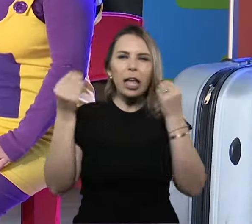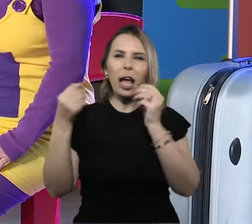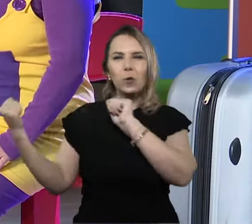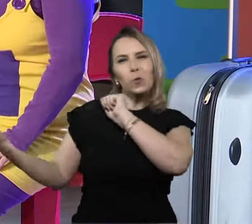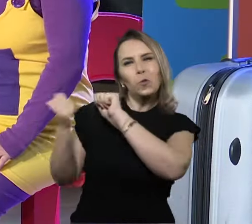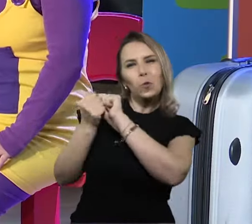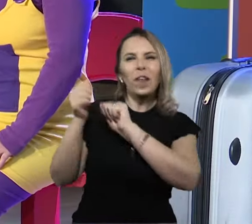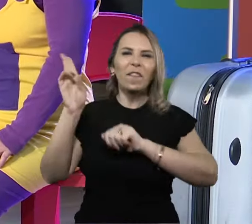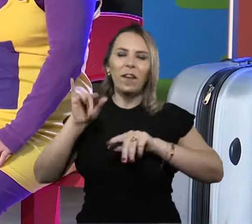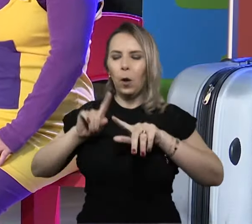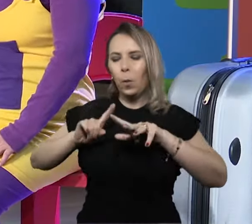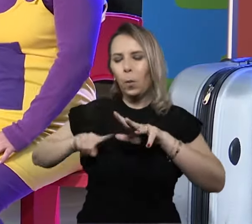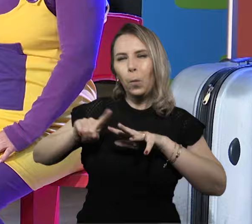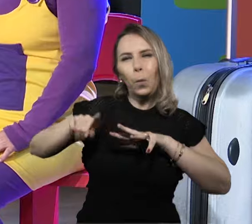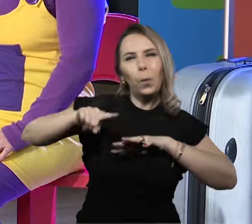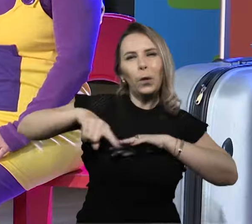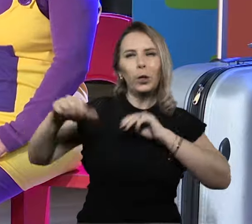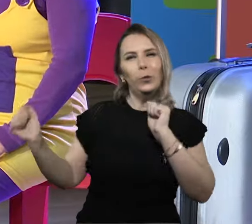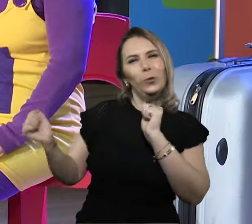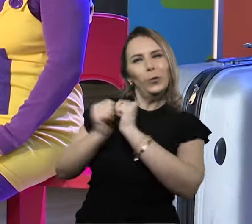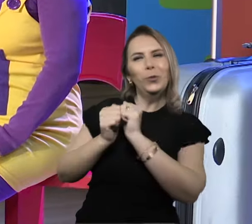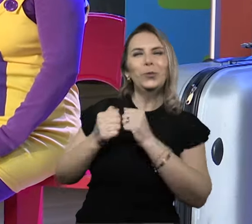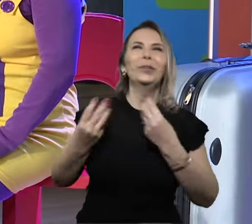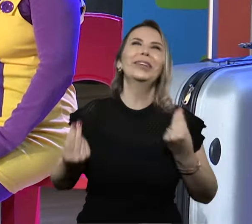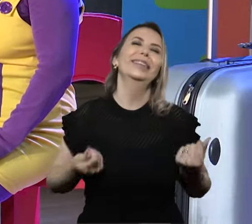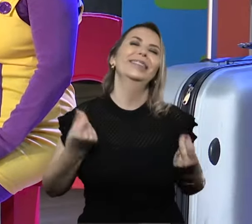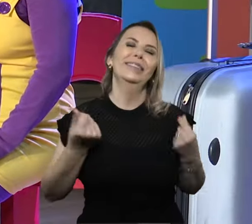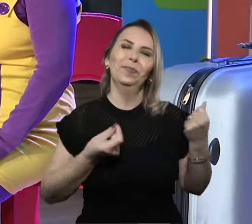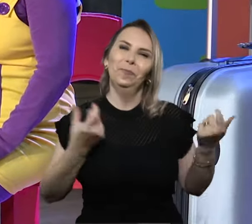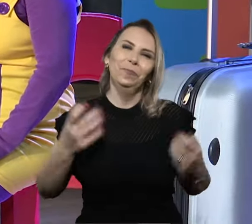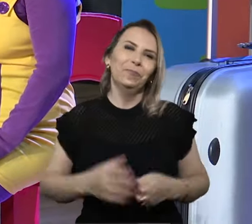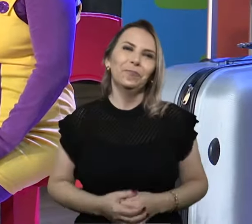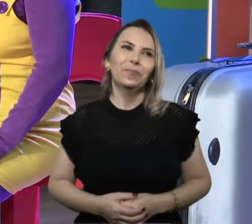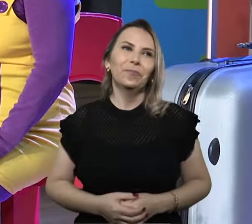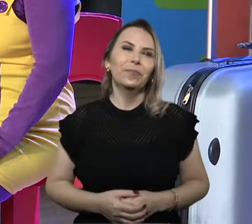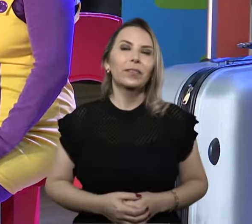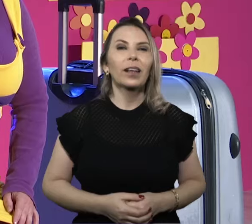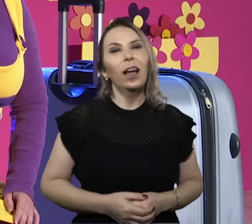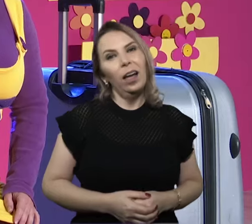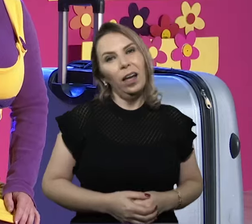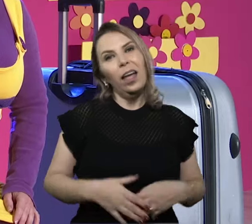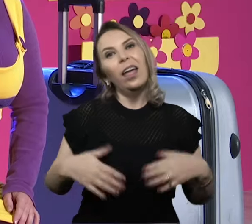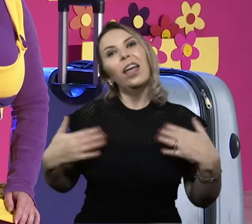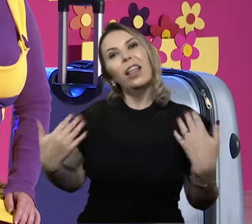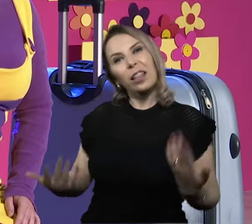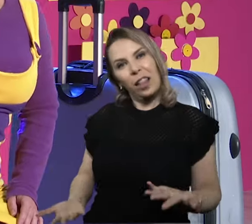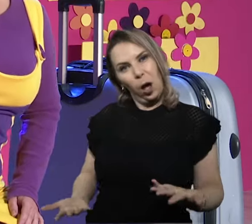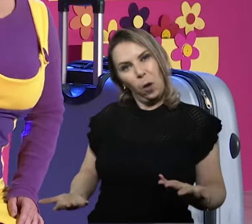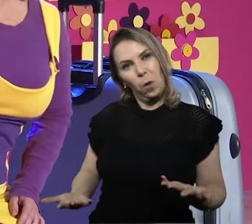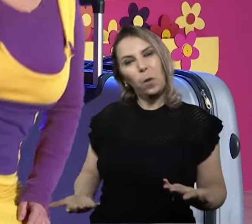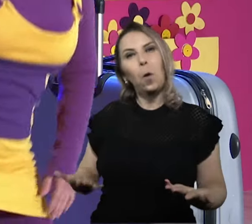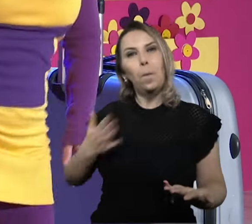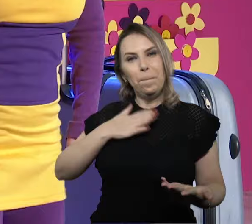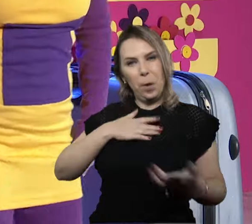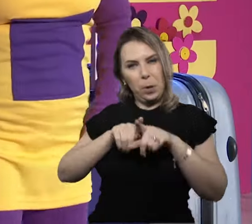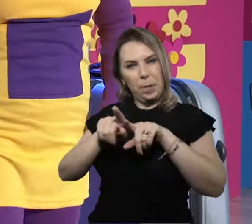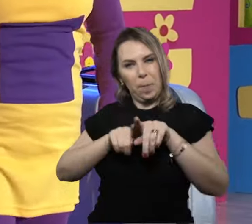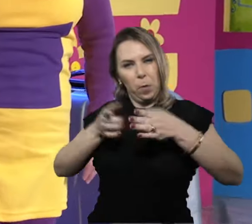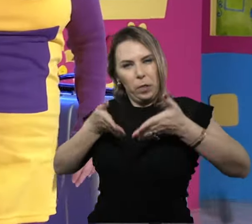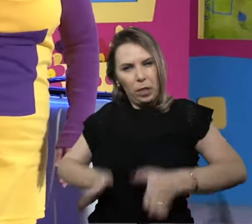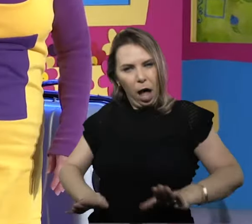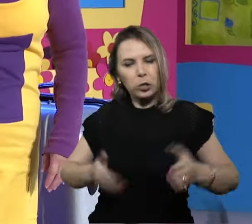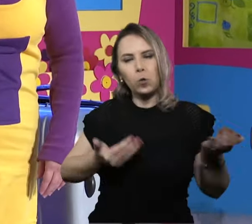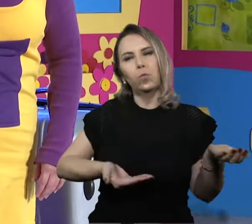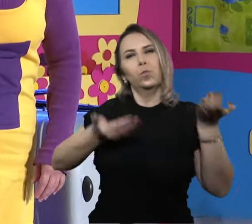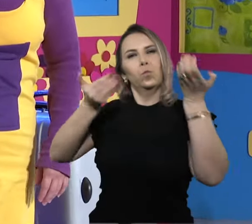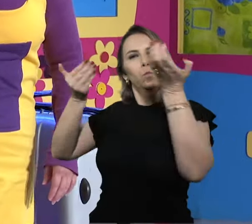junto. Ia fazer as unhas juntos. Ai, ia ser tão lindo. Então, eu te dou o meu quando